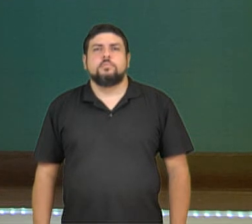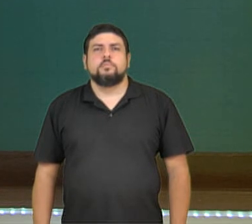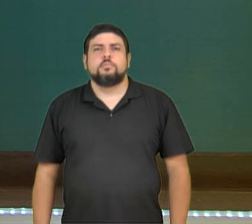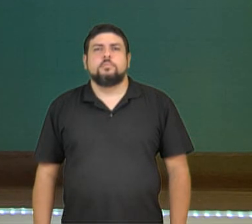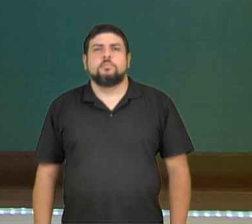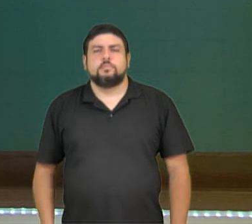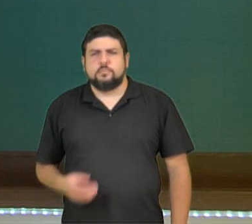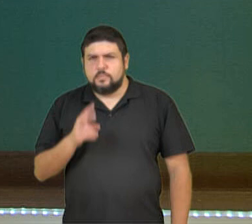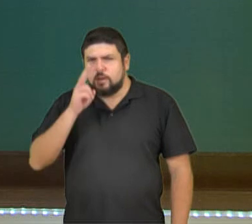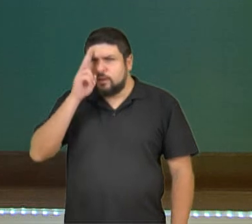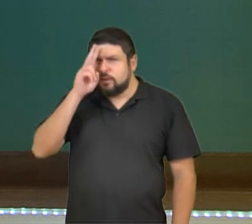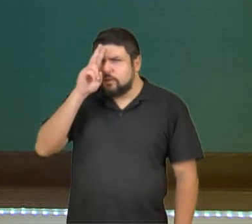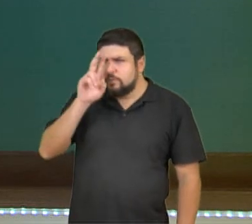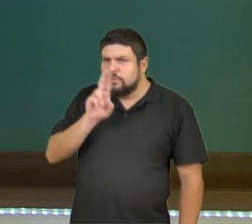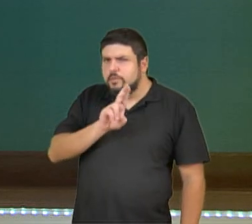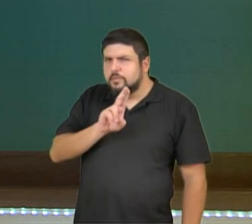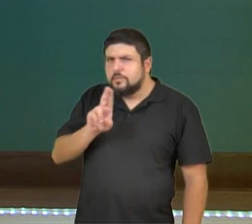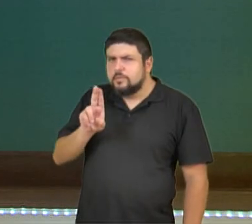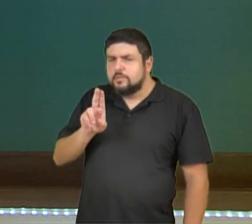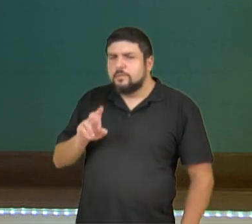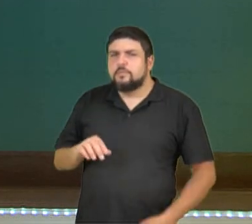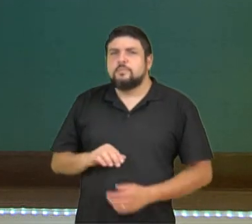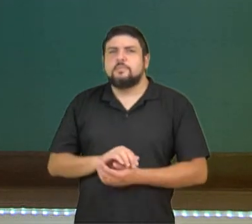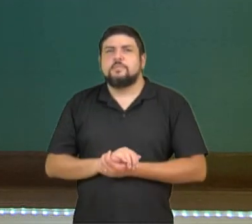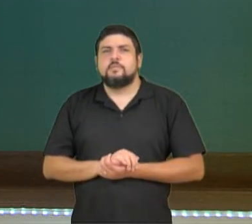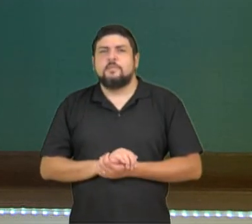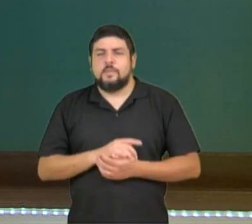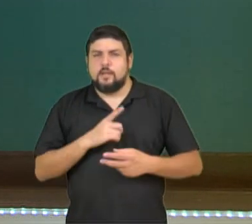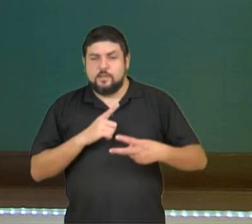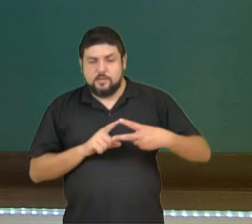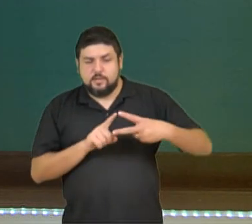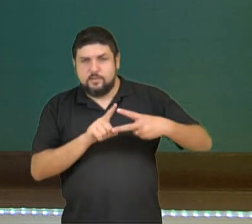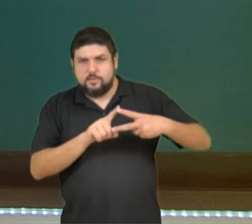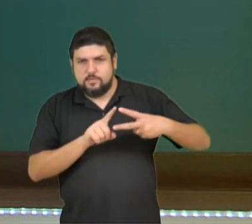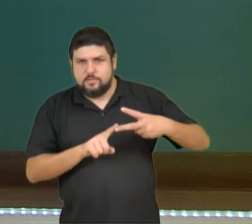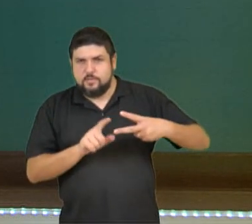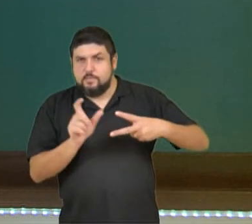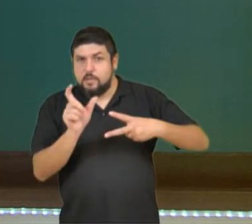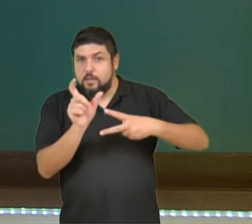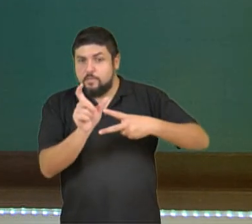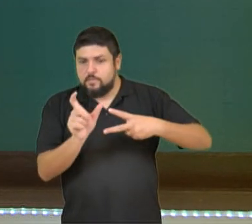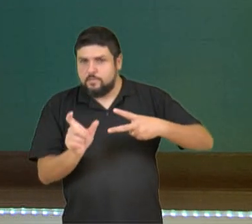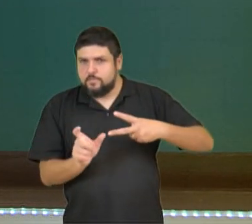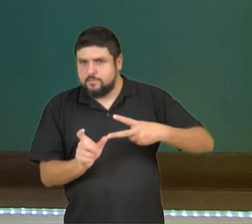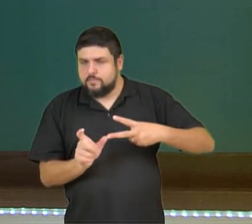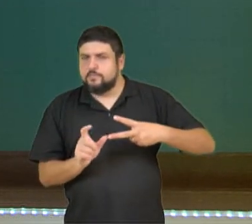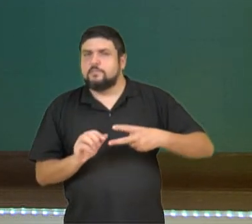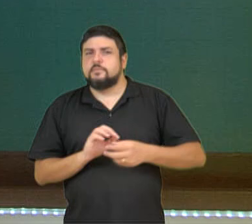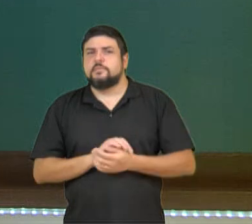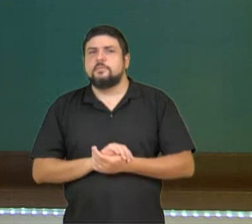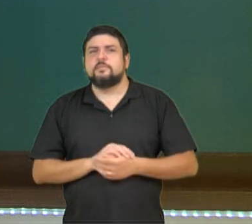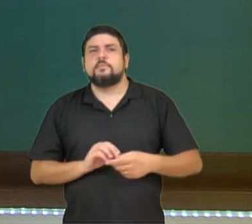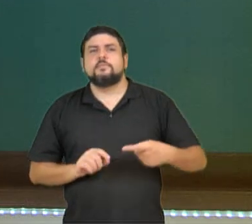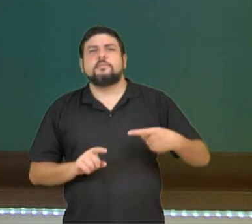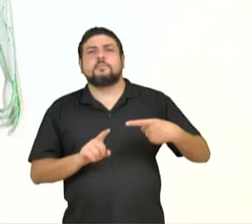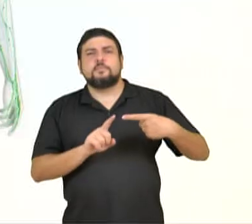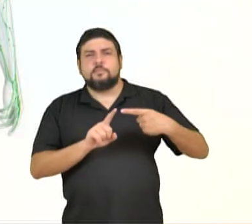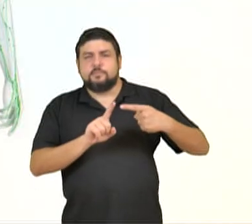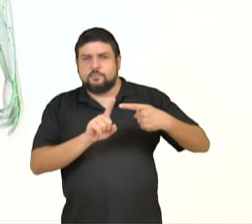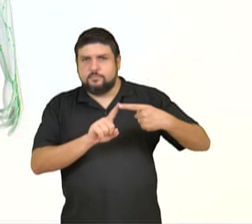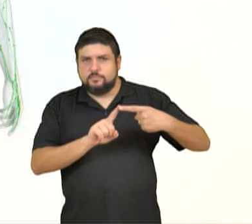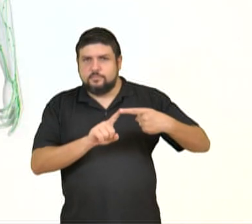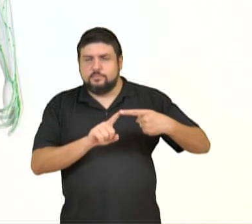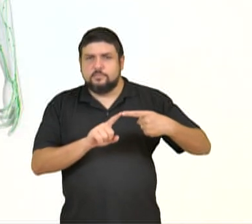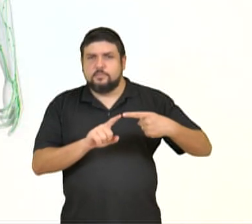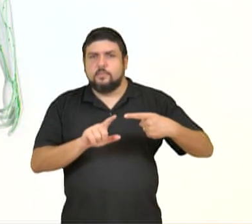Conseguiu lembrar o nome dela? Duas respostas podem dar certo aí para essa atividade. Podemos